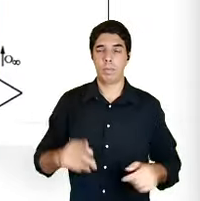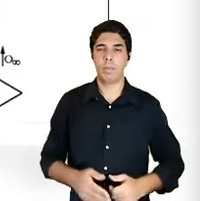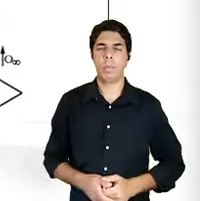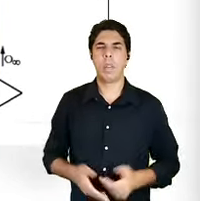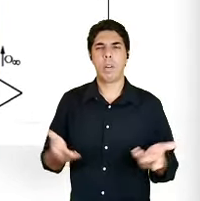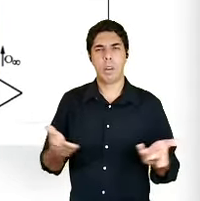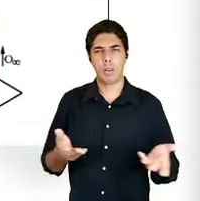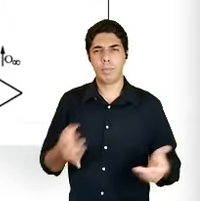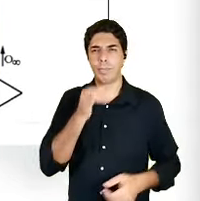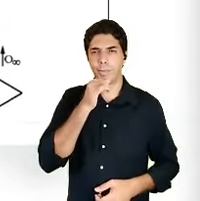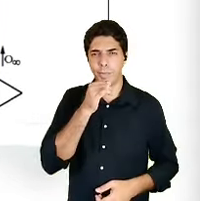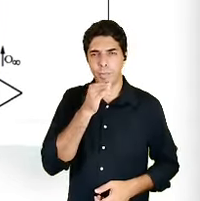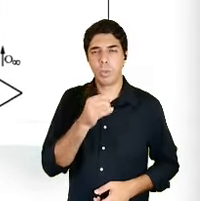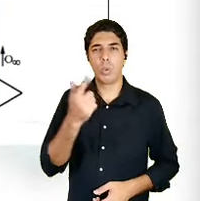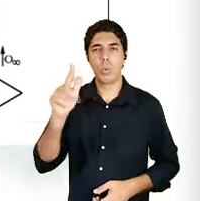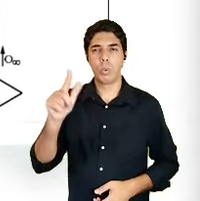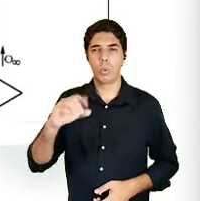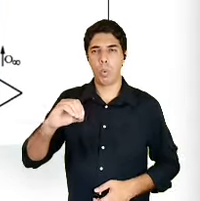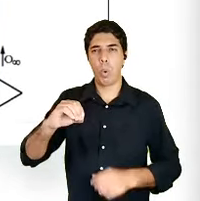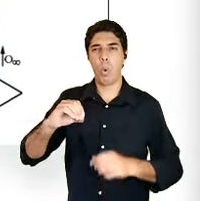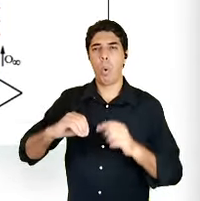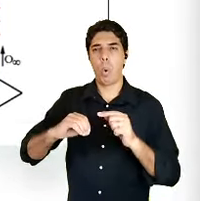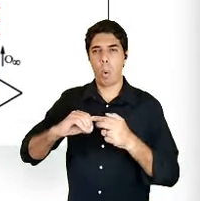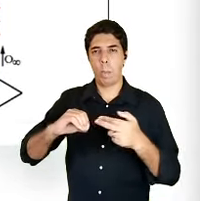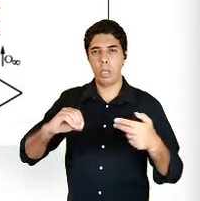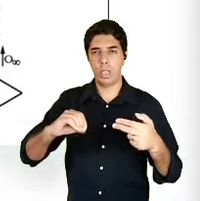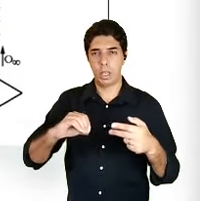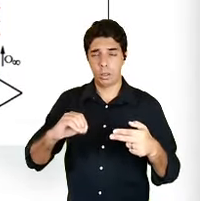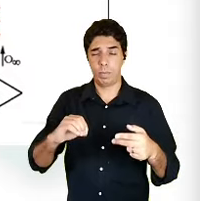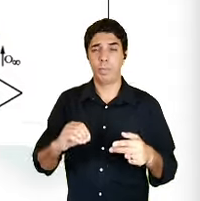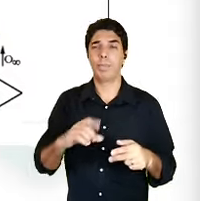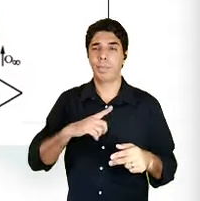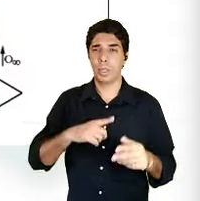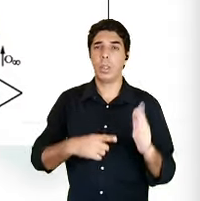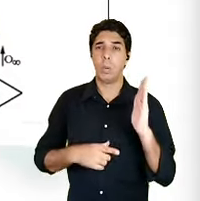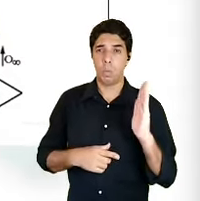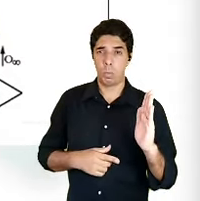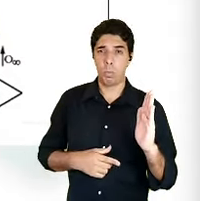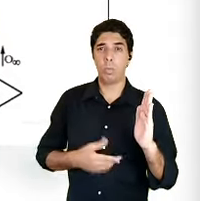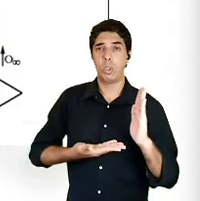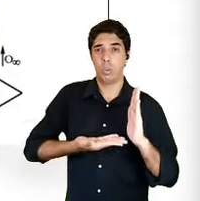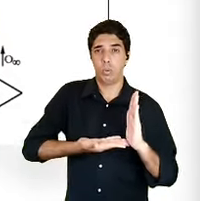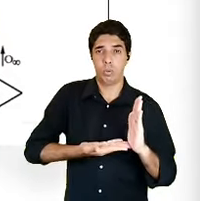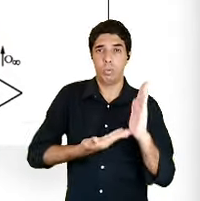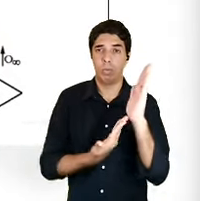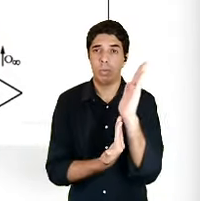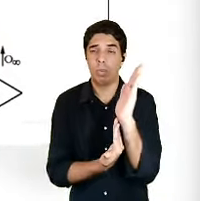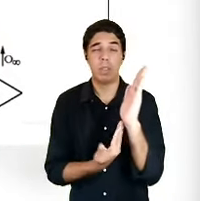pessoal, de dois objetos que mesmo com dois planos projetantes, eu não consigo garantir